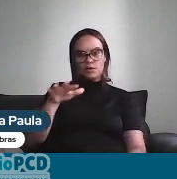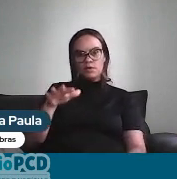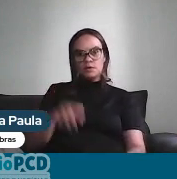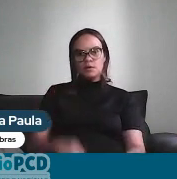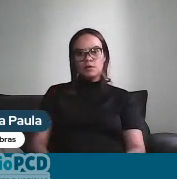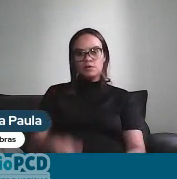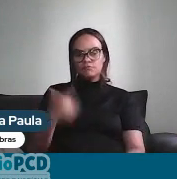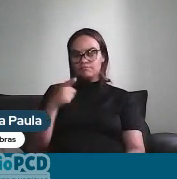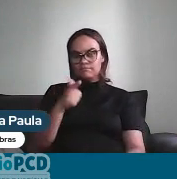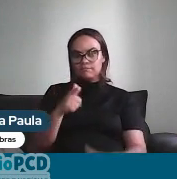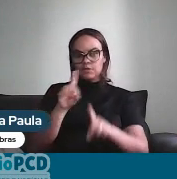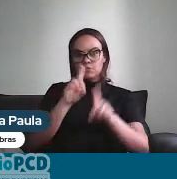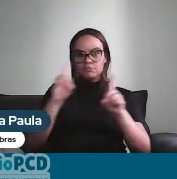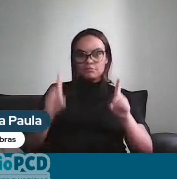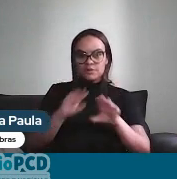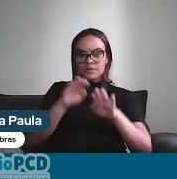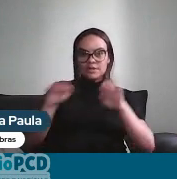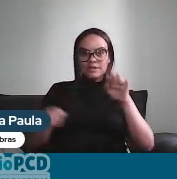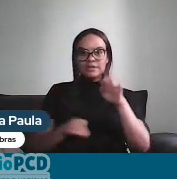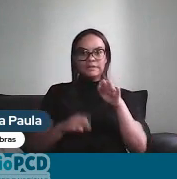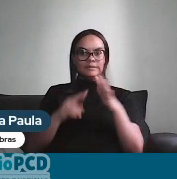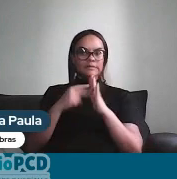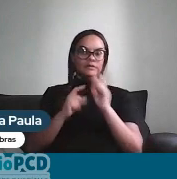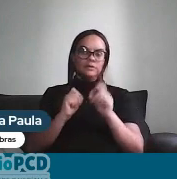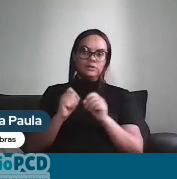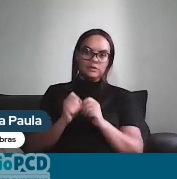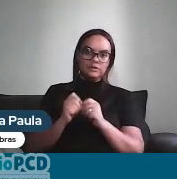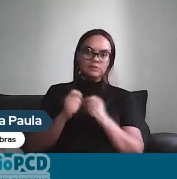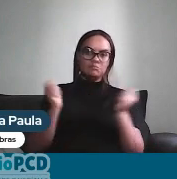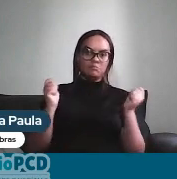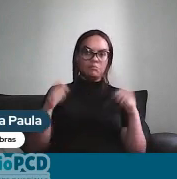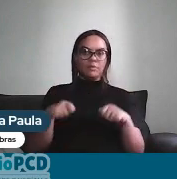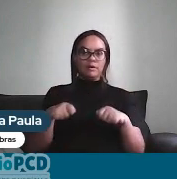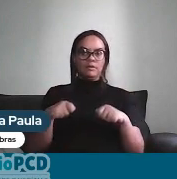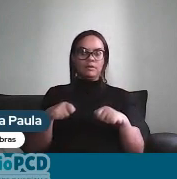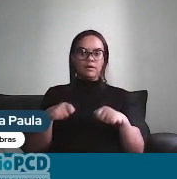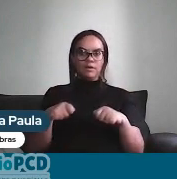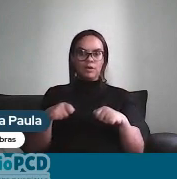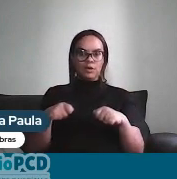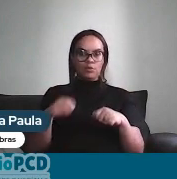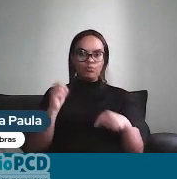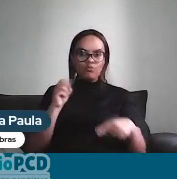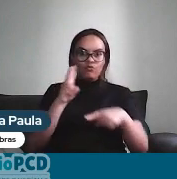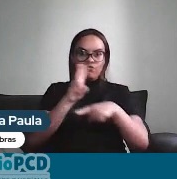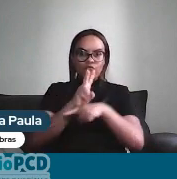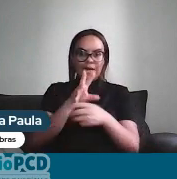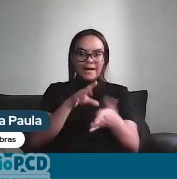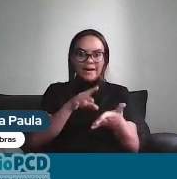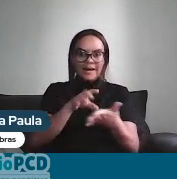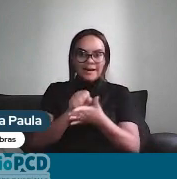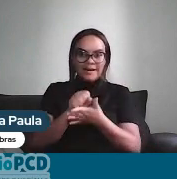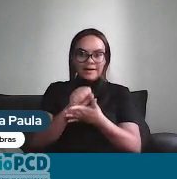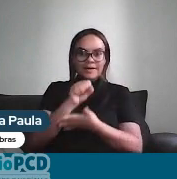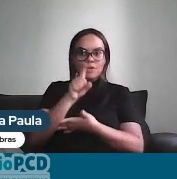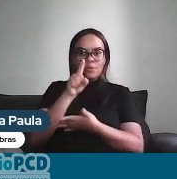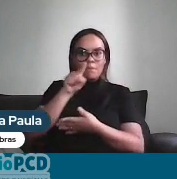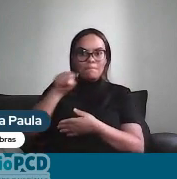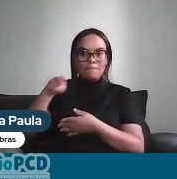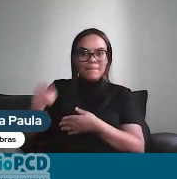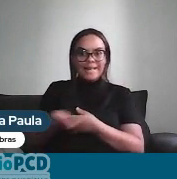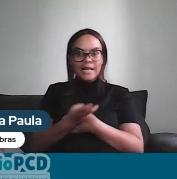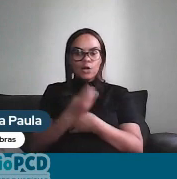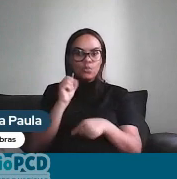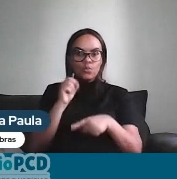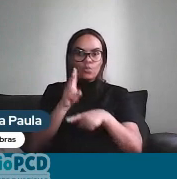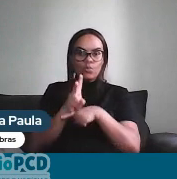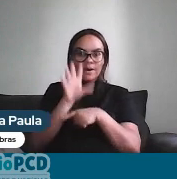têm deficiência, não significa que nós não possamos preencher cerca de 1 milhão, né? Em